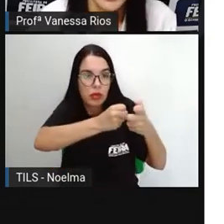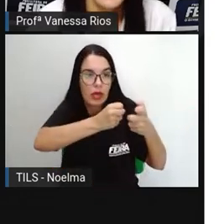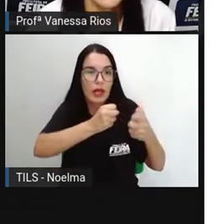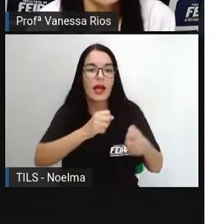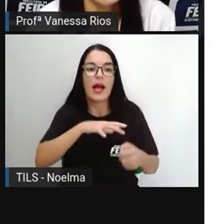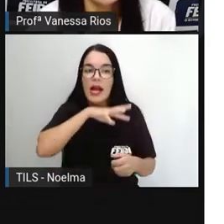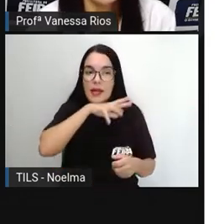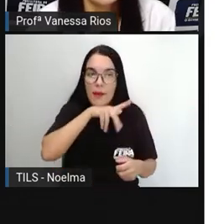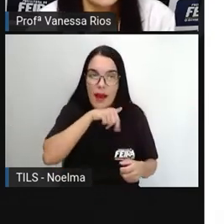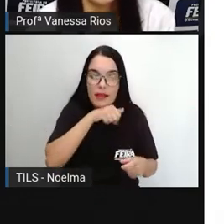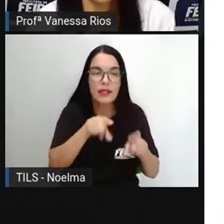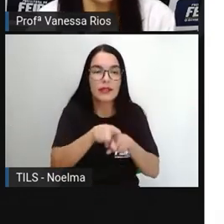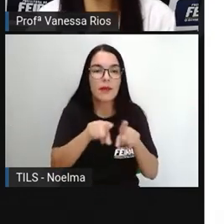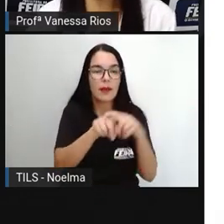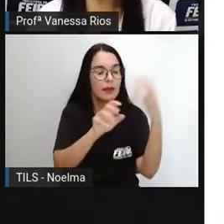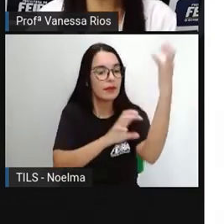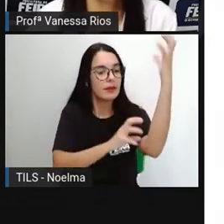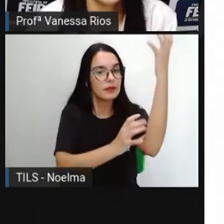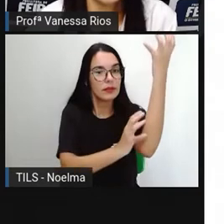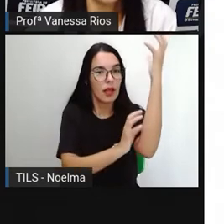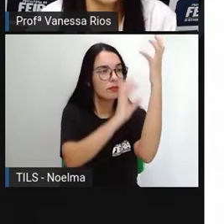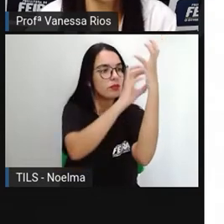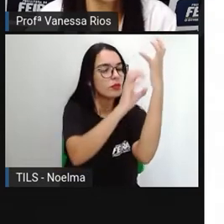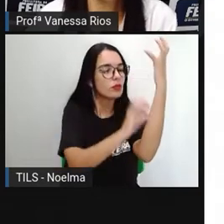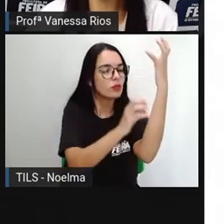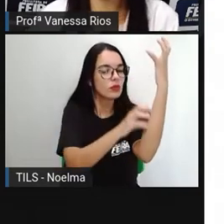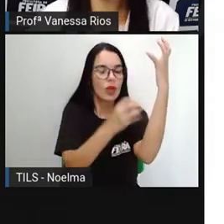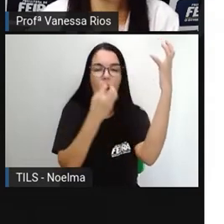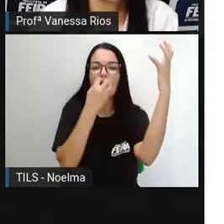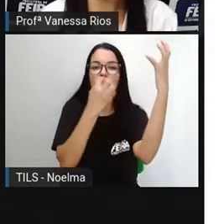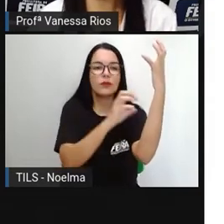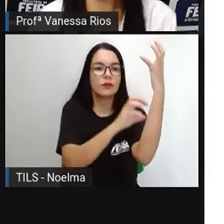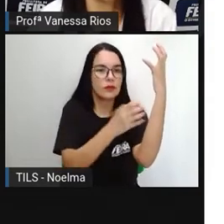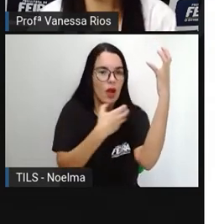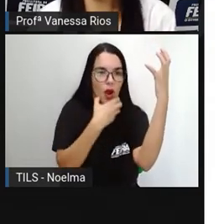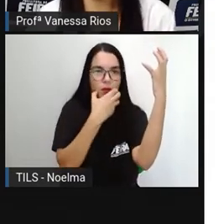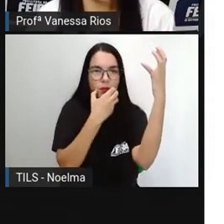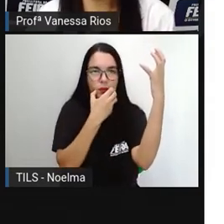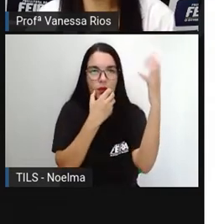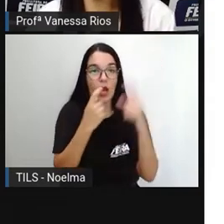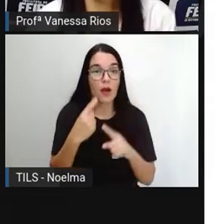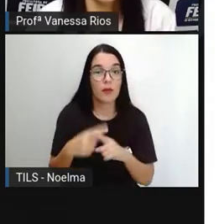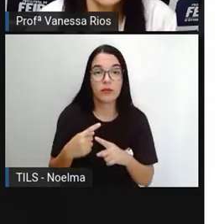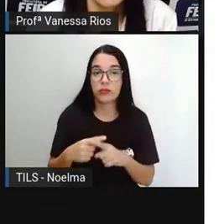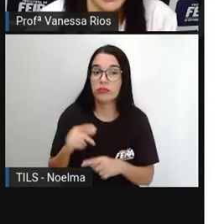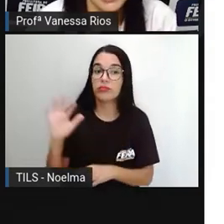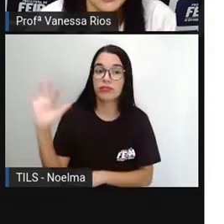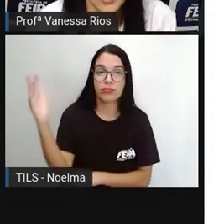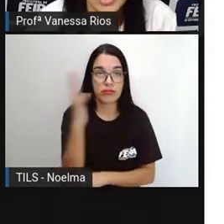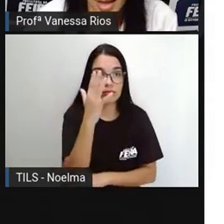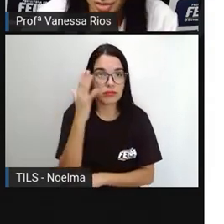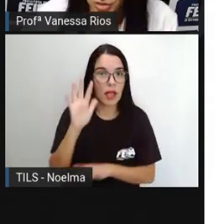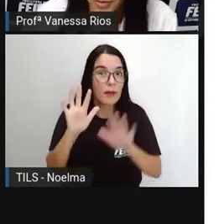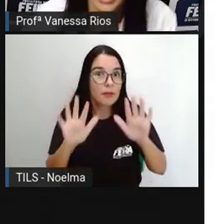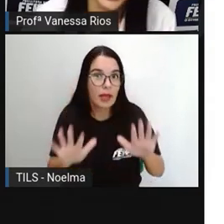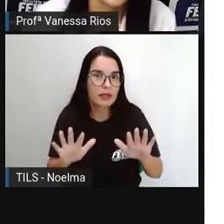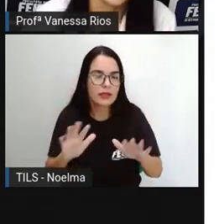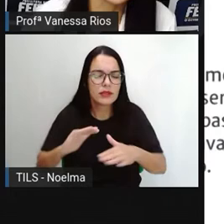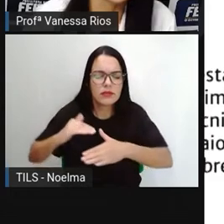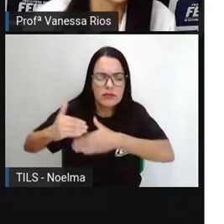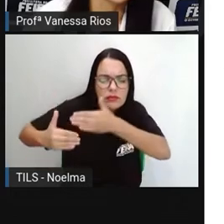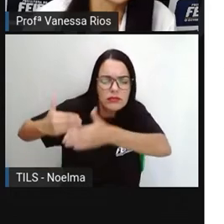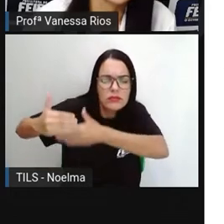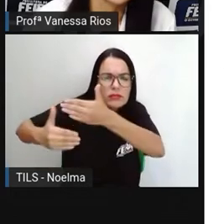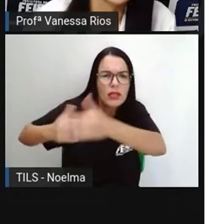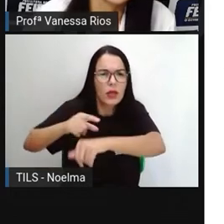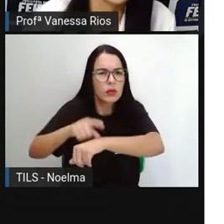Porém, ao longo do tempo, homens e mulheres foram desenvolvendo diferentes técnicas para as suas